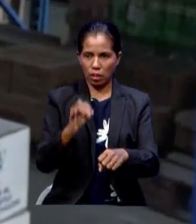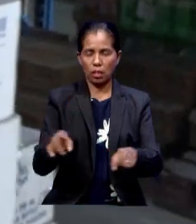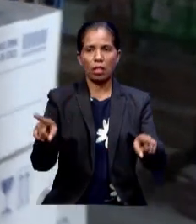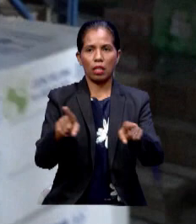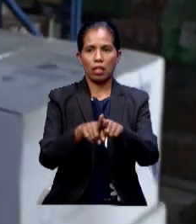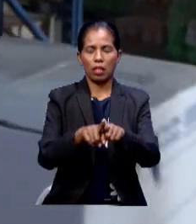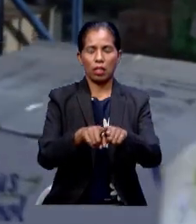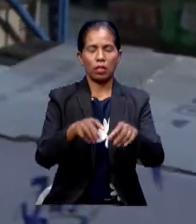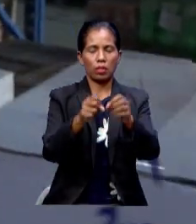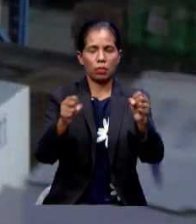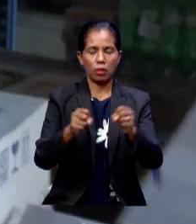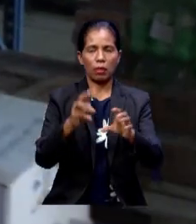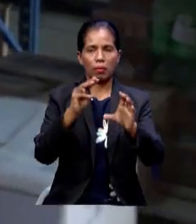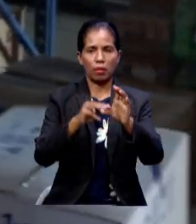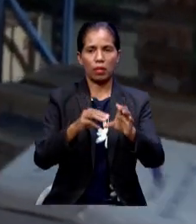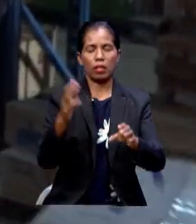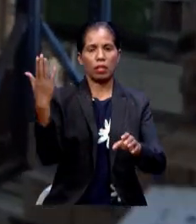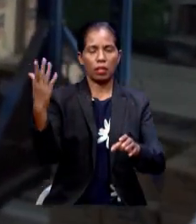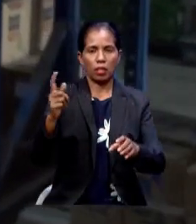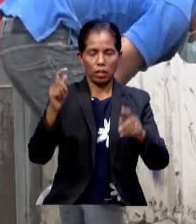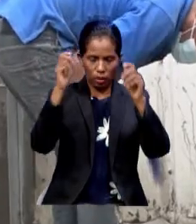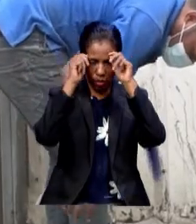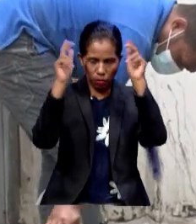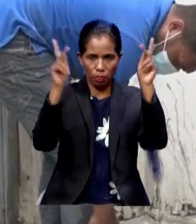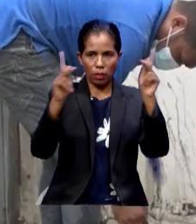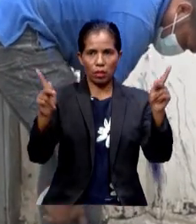Hanesan, supermercado Memar e a área Timor Plaza